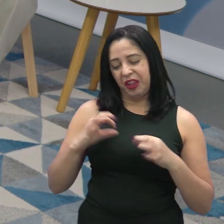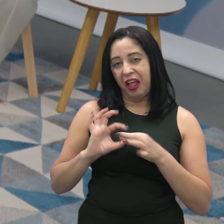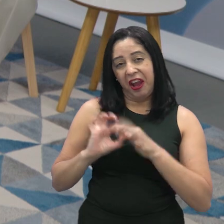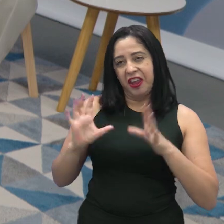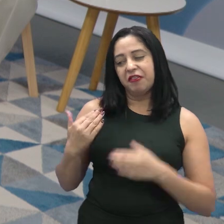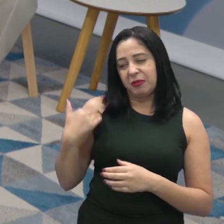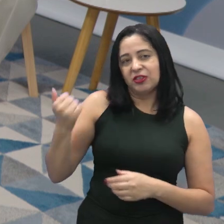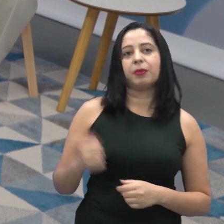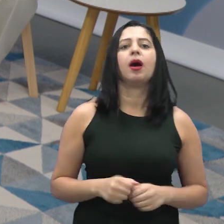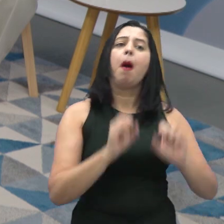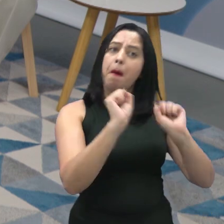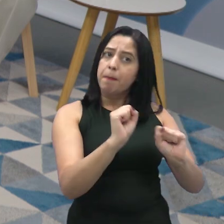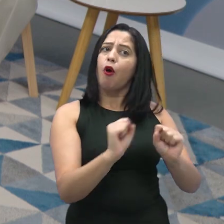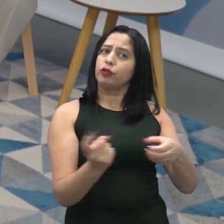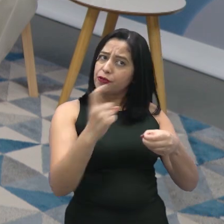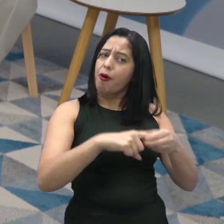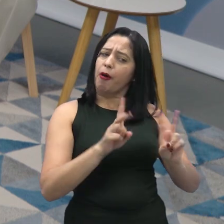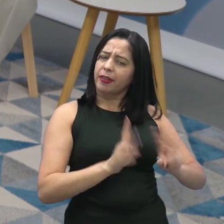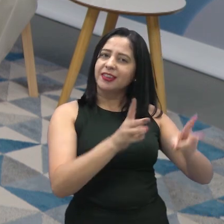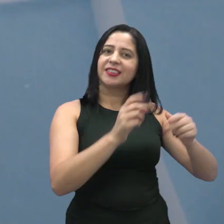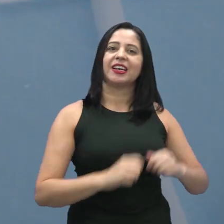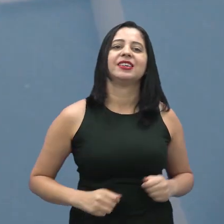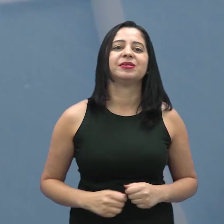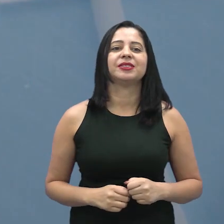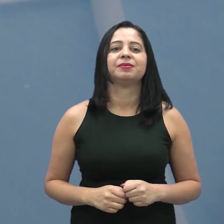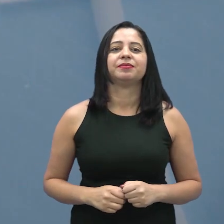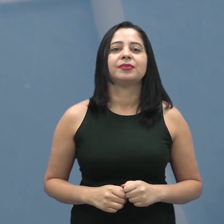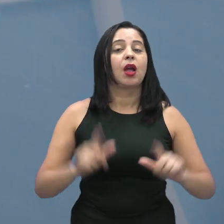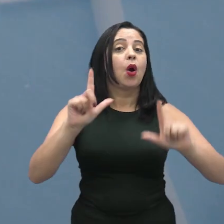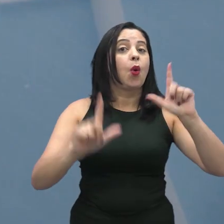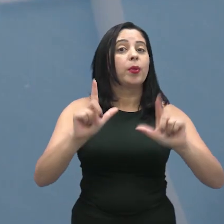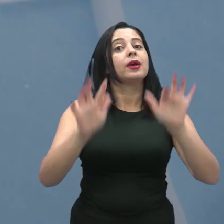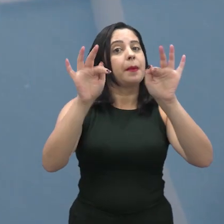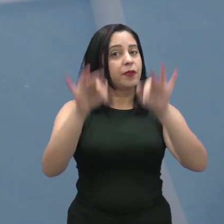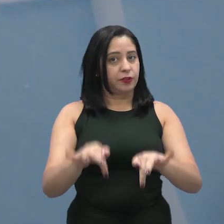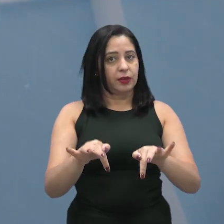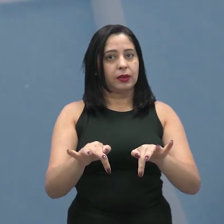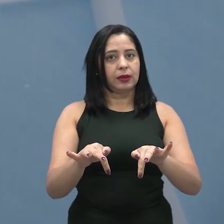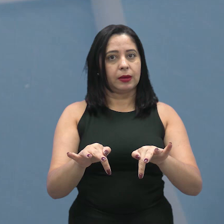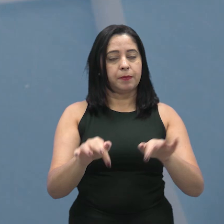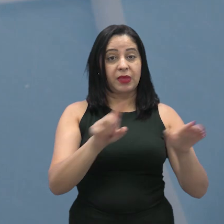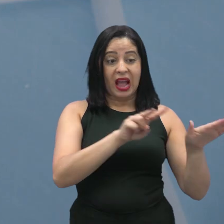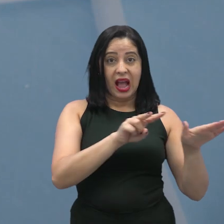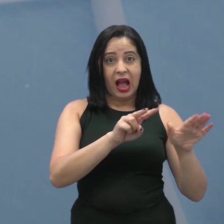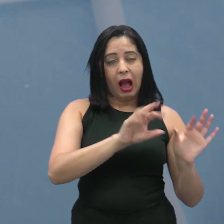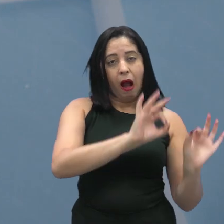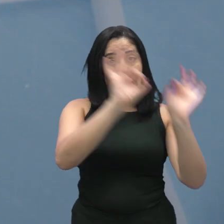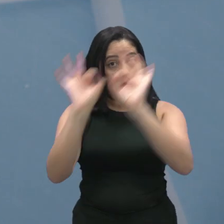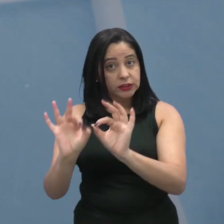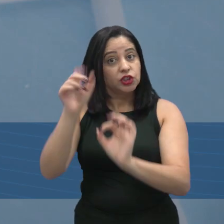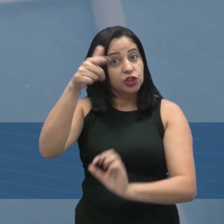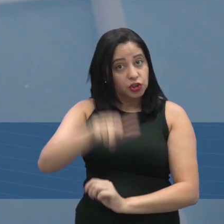E fica o convite para voltar outras vezes. Obrigado. Pessoal, o Diálogos de hoje fica por aqui. Para você rever este programa